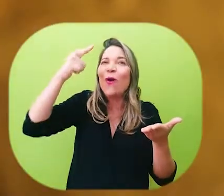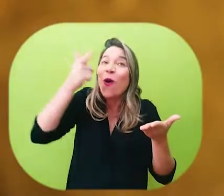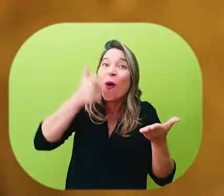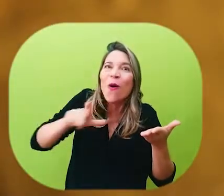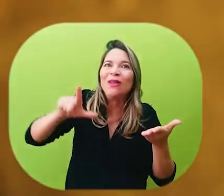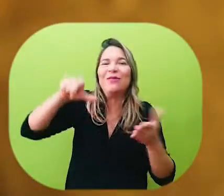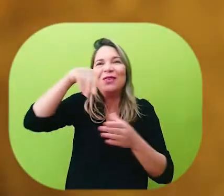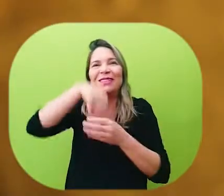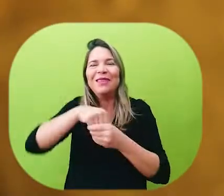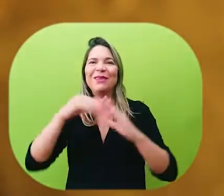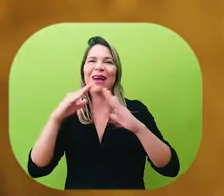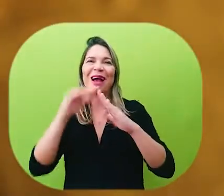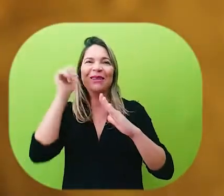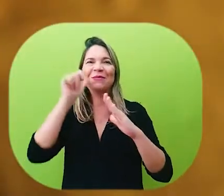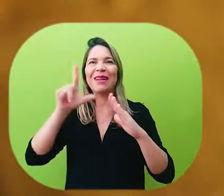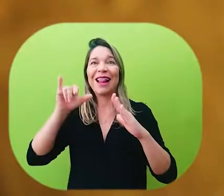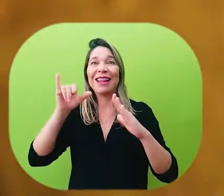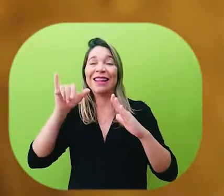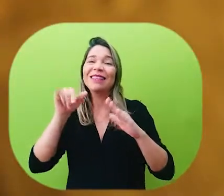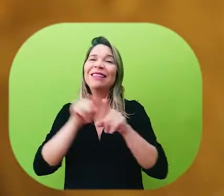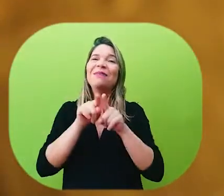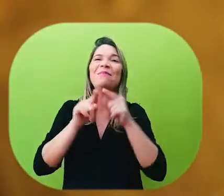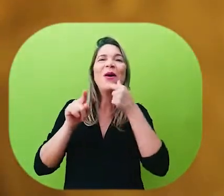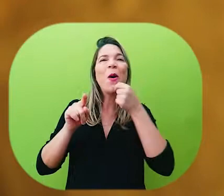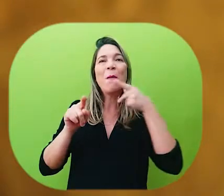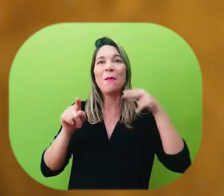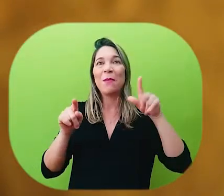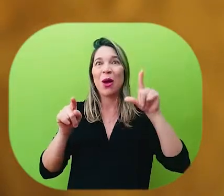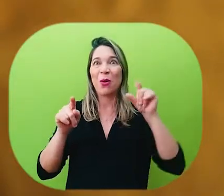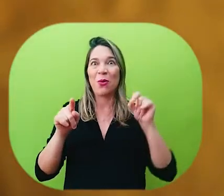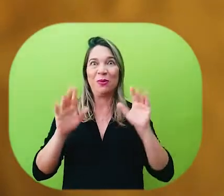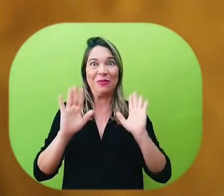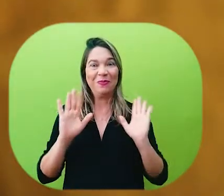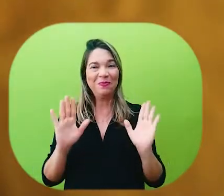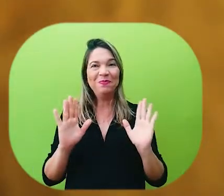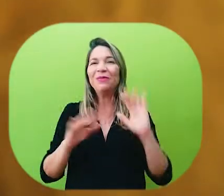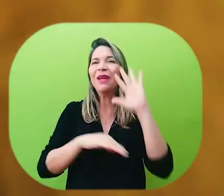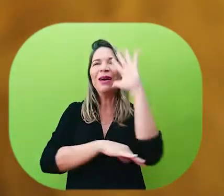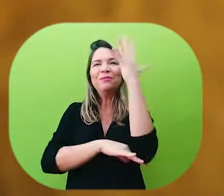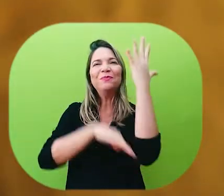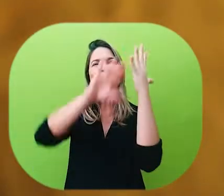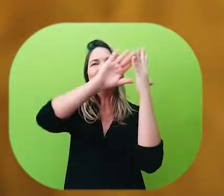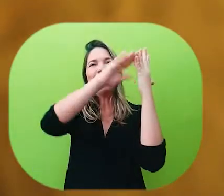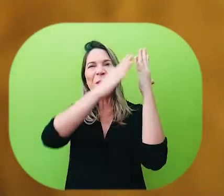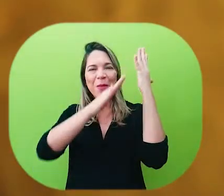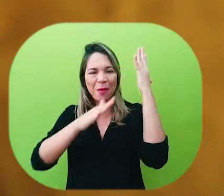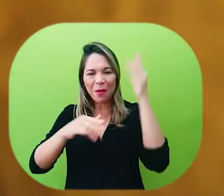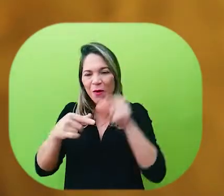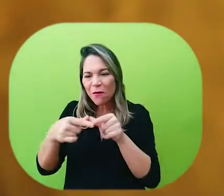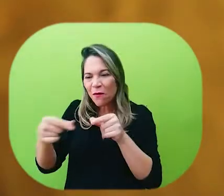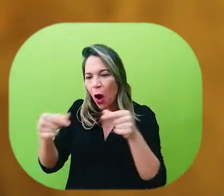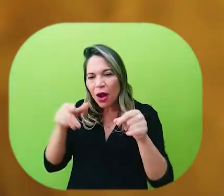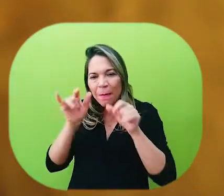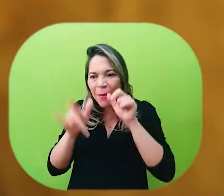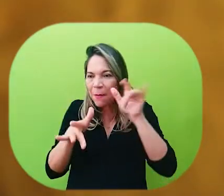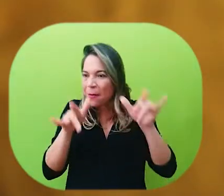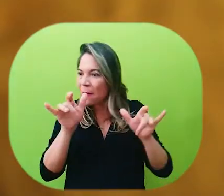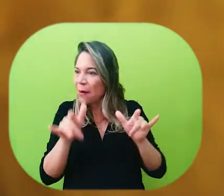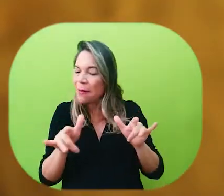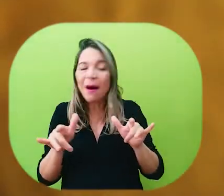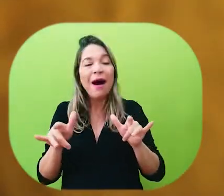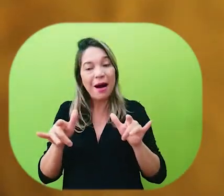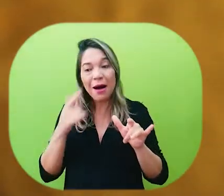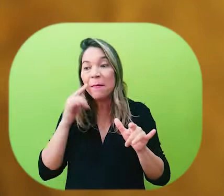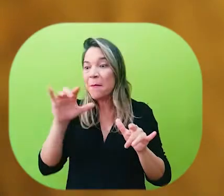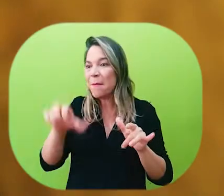mais um dia ensolarado de outono na casa de Lili Flor e Paulo Pichu. No outono, vemos muitas folhas caídas pelo